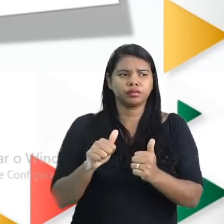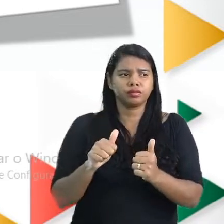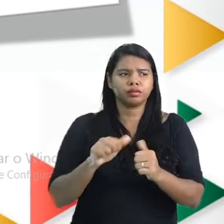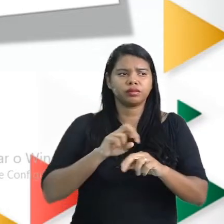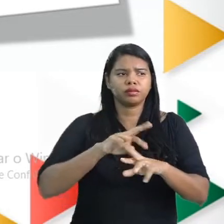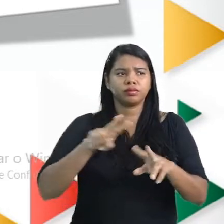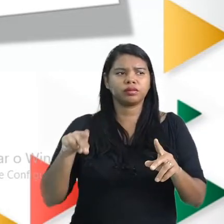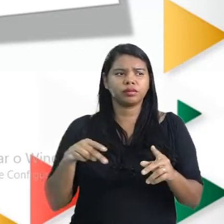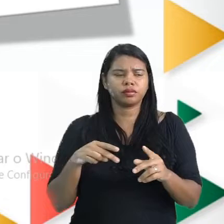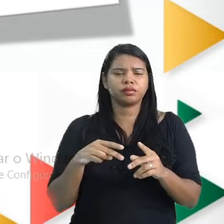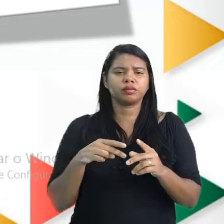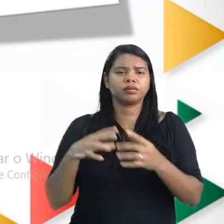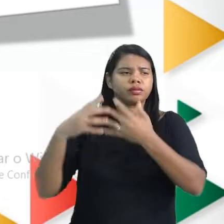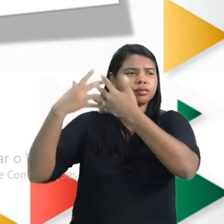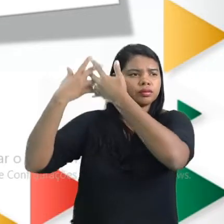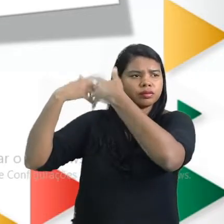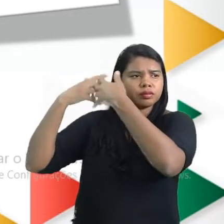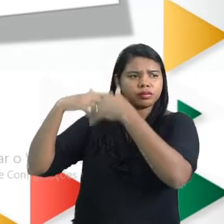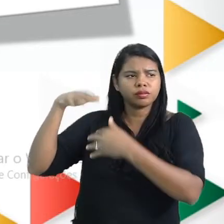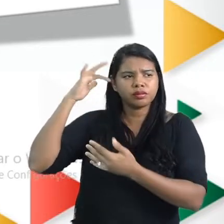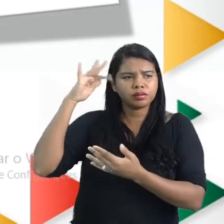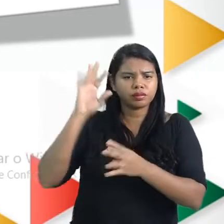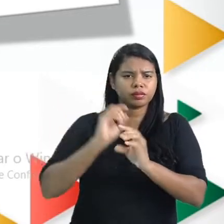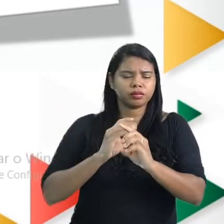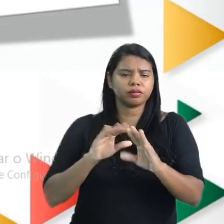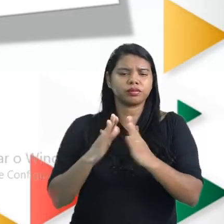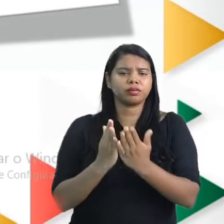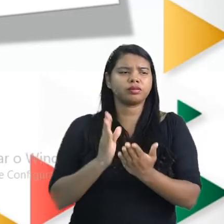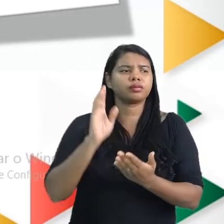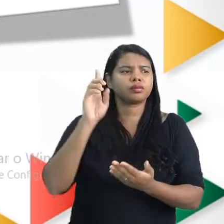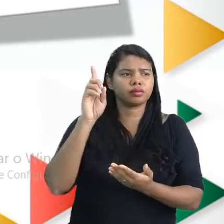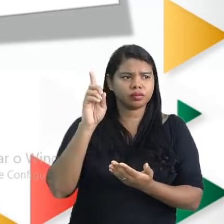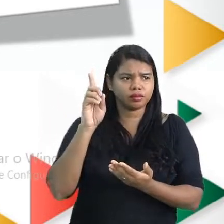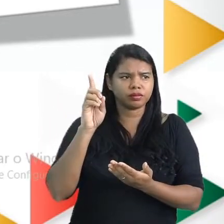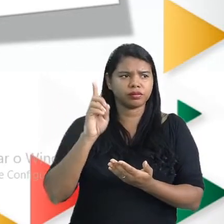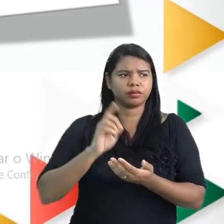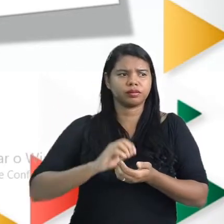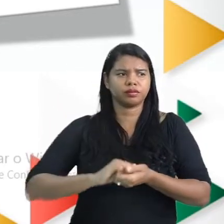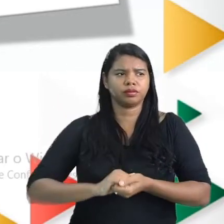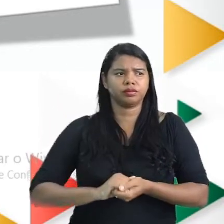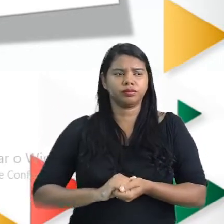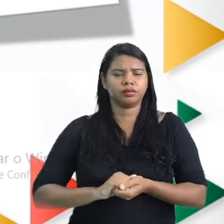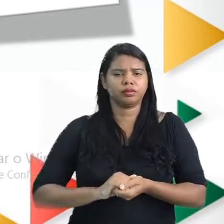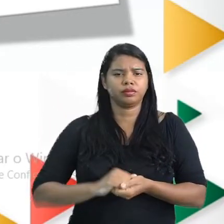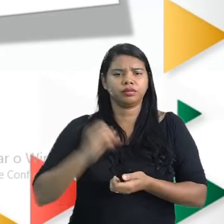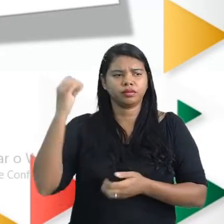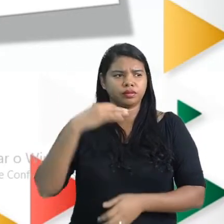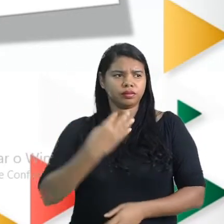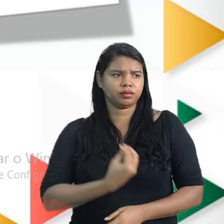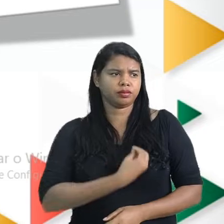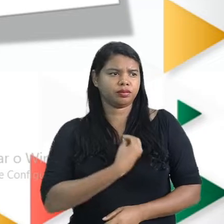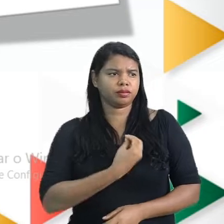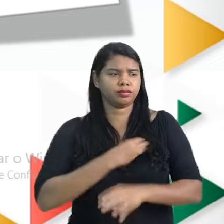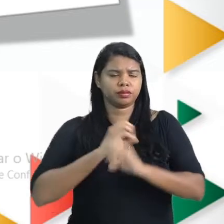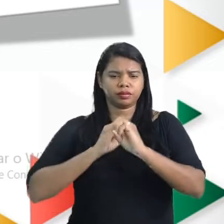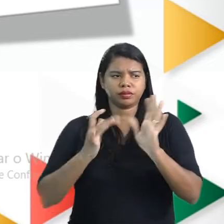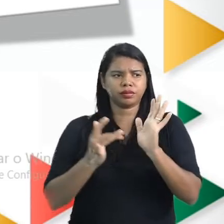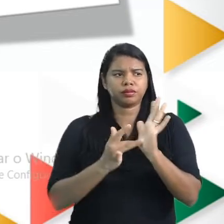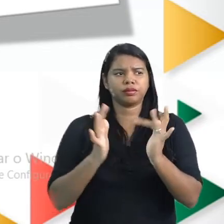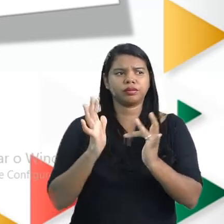São fruto de reflexões teológicas norteadas pela Bíblia Sagrada, à luz da vida e ensinos de